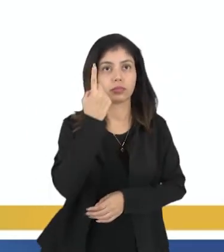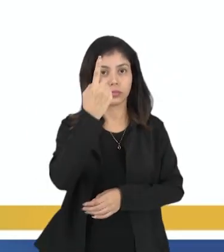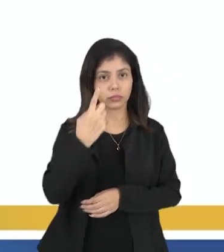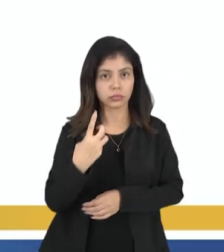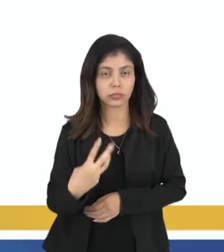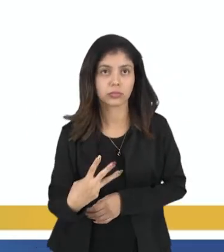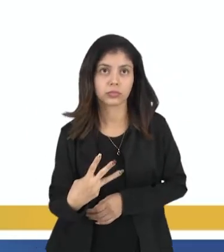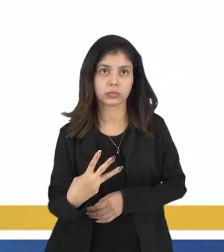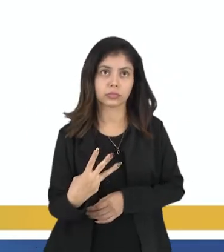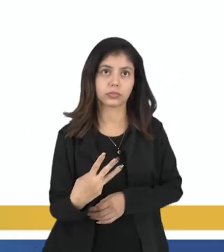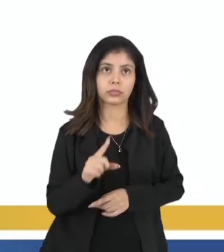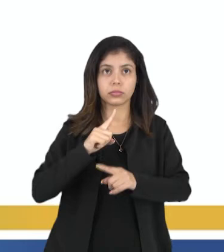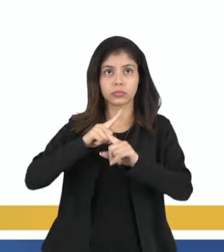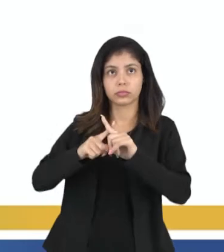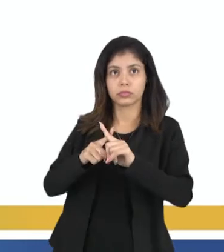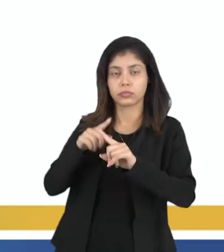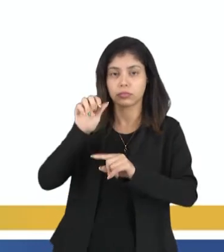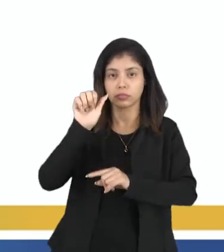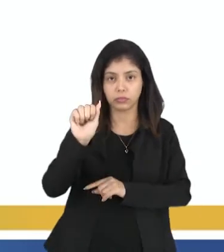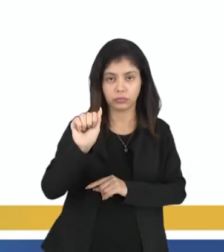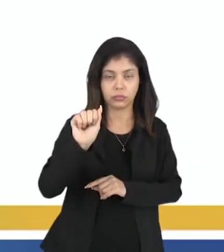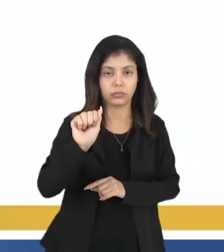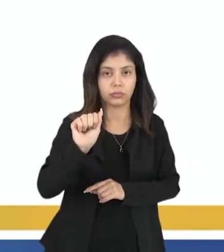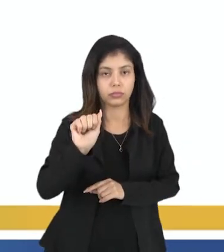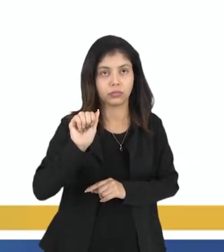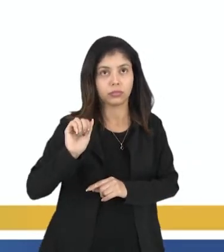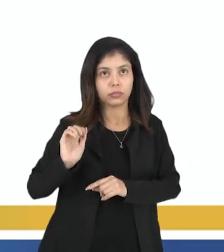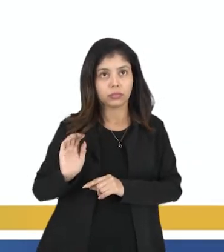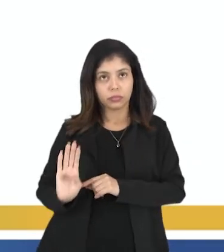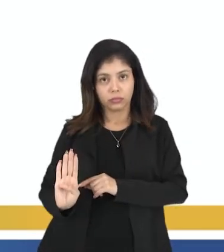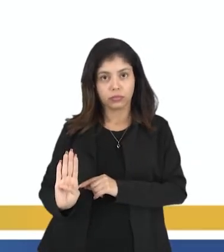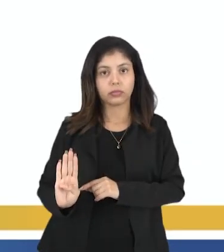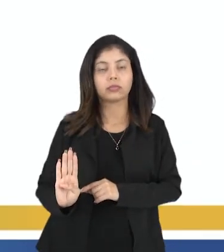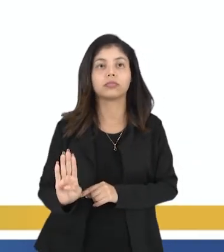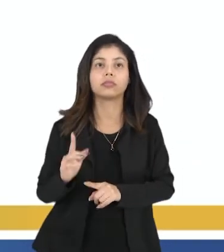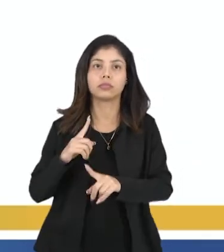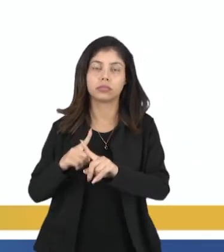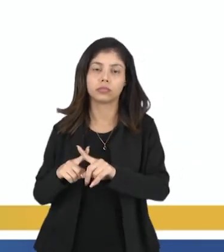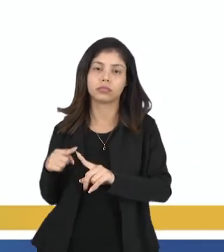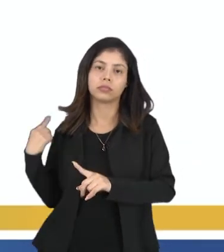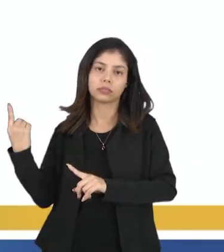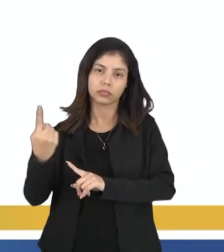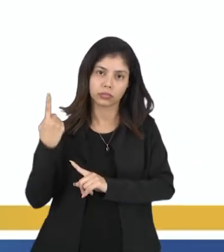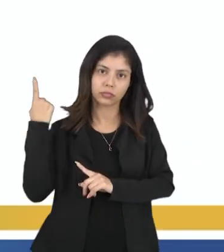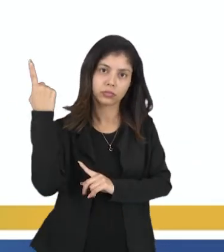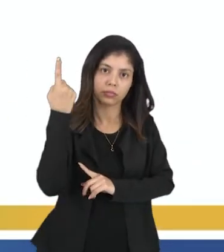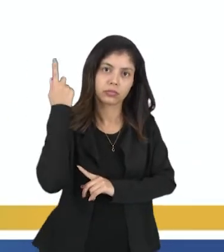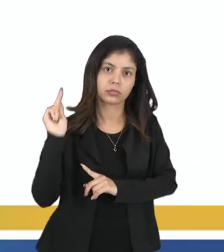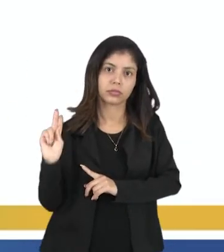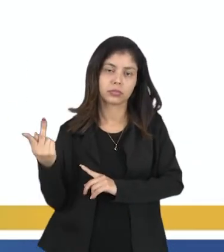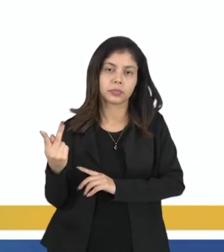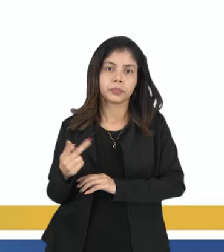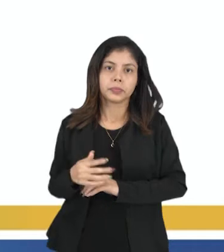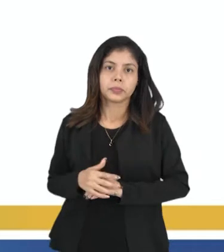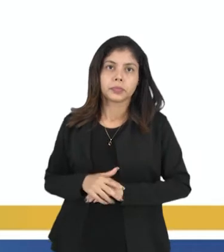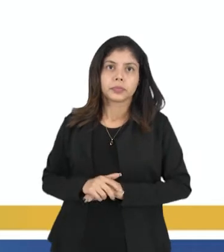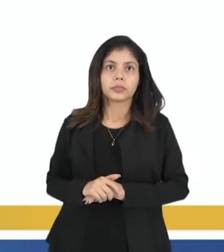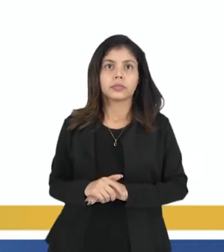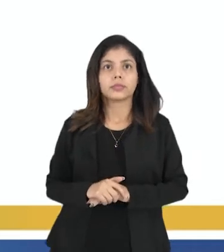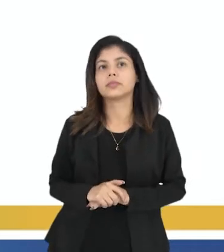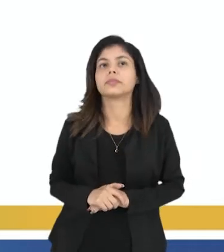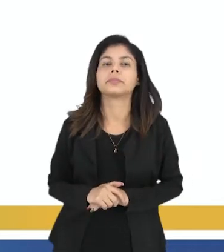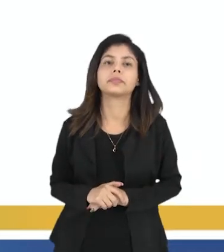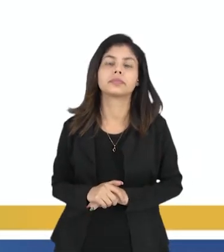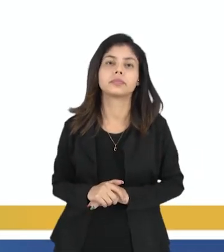a 1 3x a área da base vezes altura certo